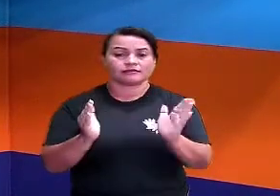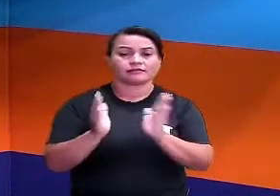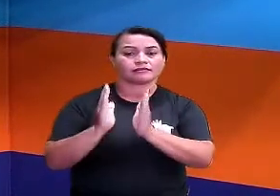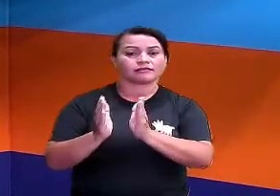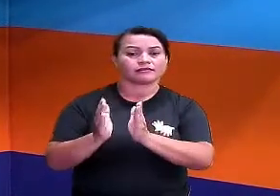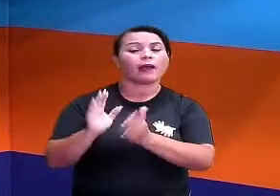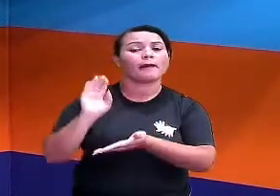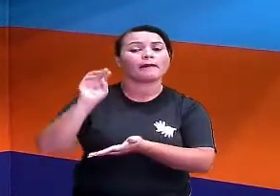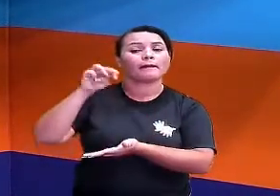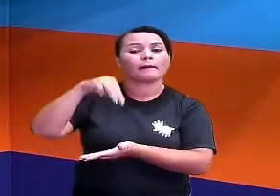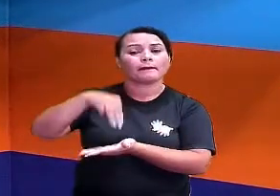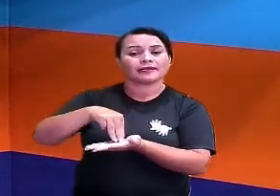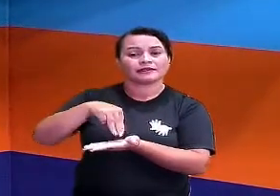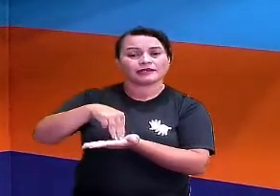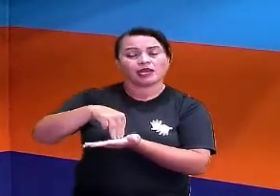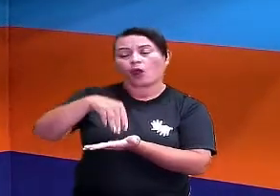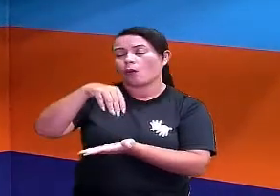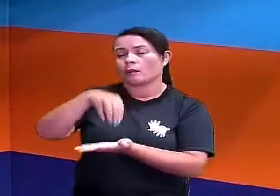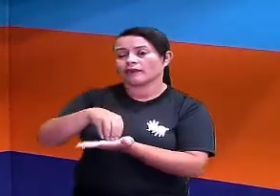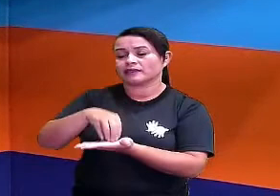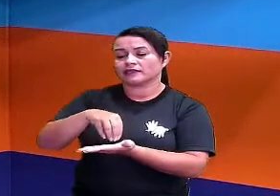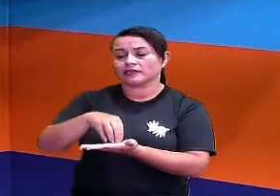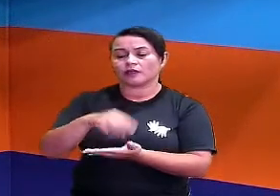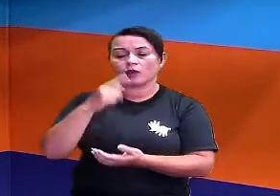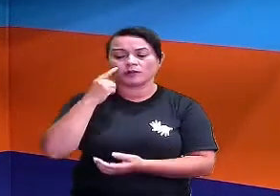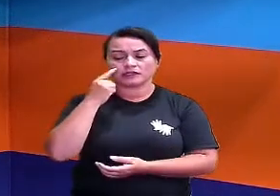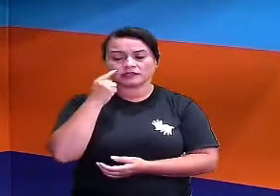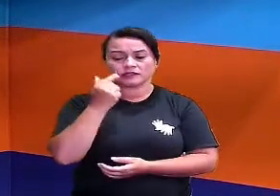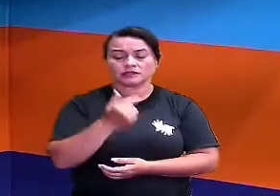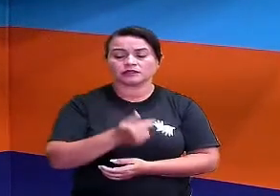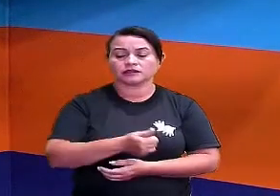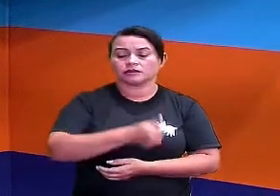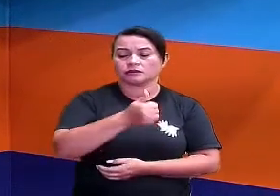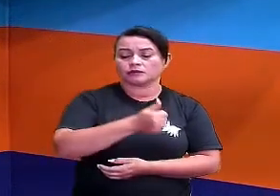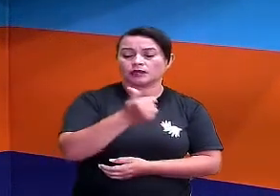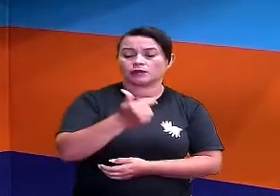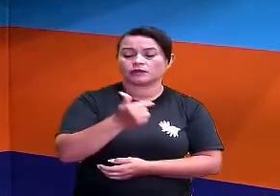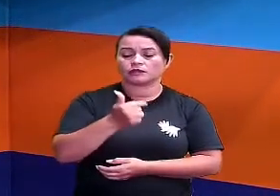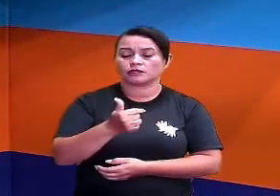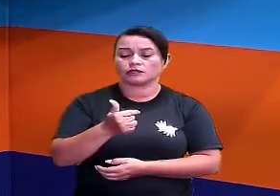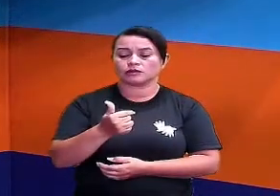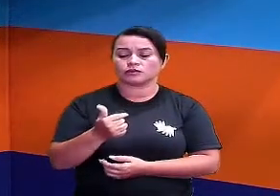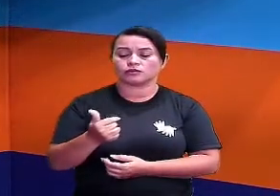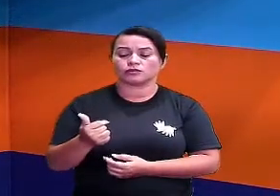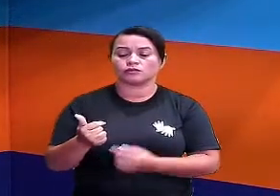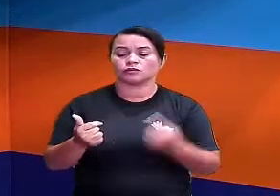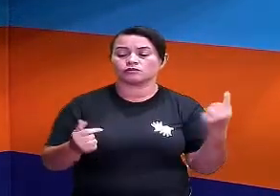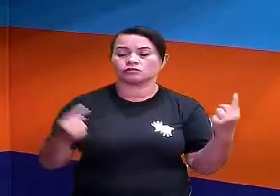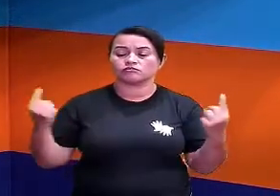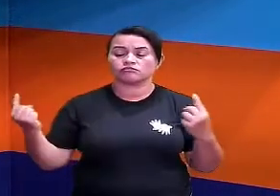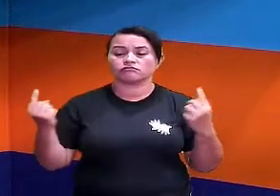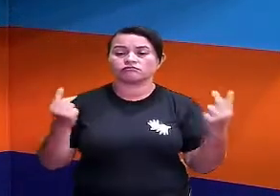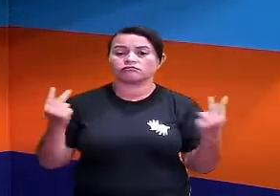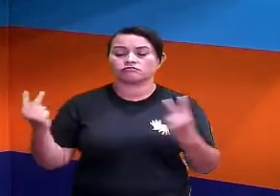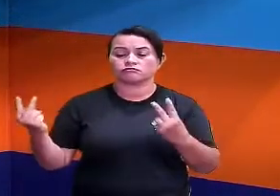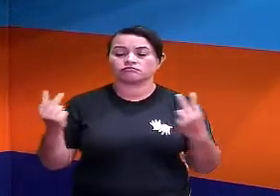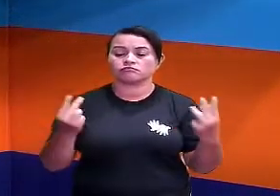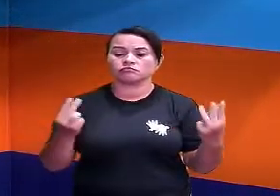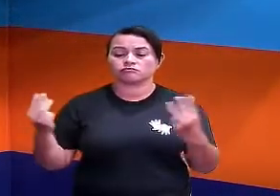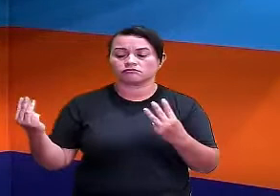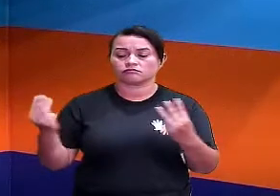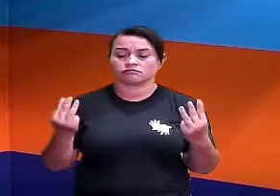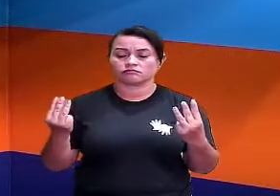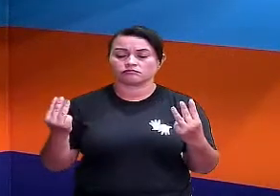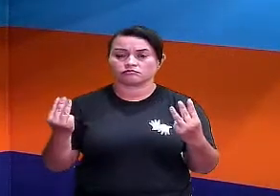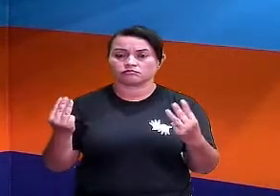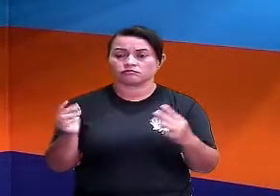O primeiro com o último, o segundo com o penúltimo, o terceiro com o antepenúltimo. E o